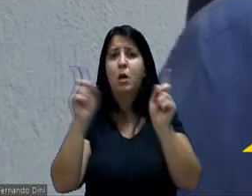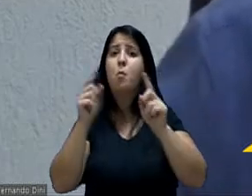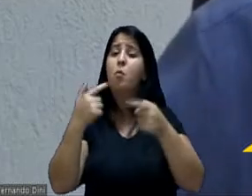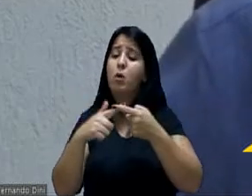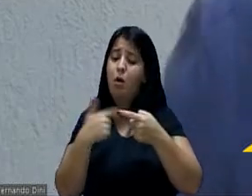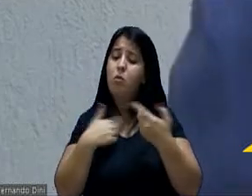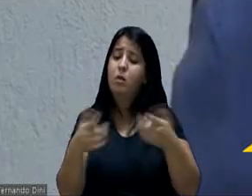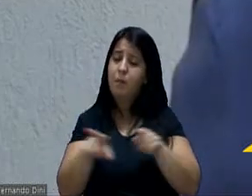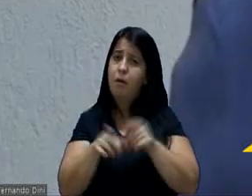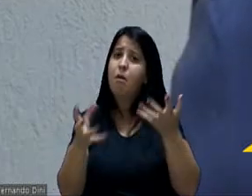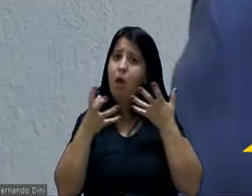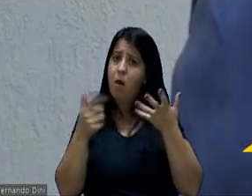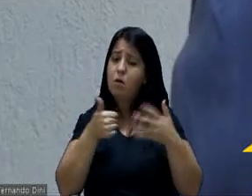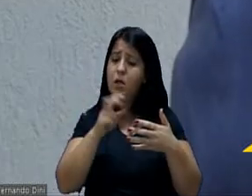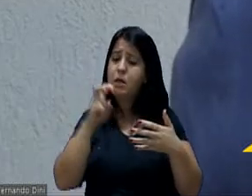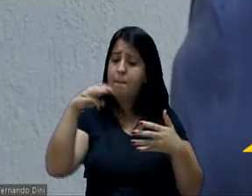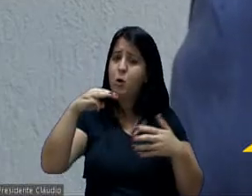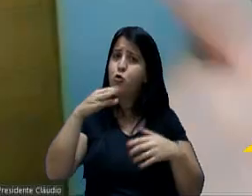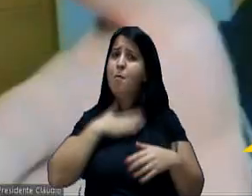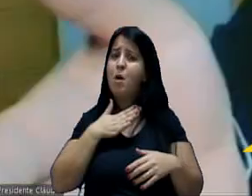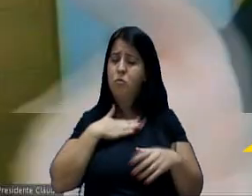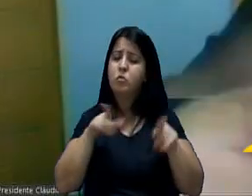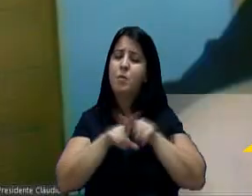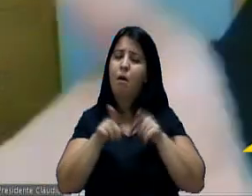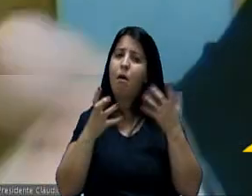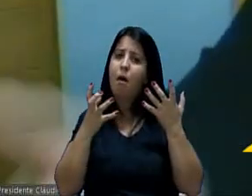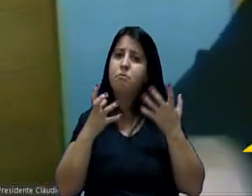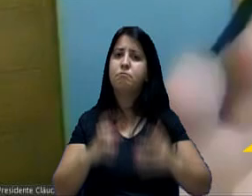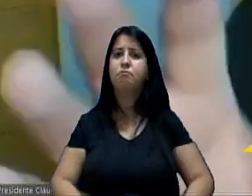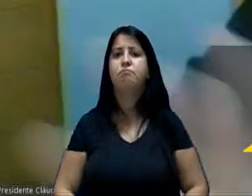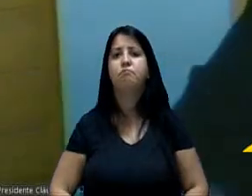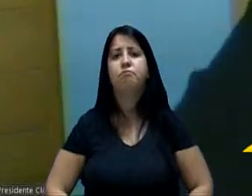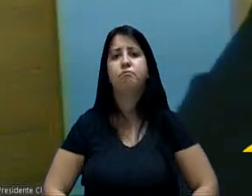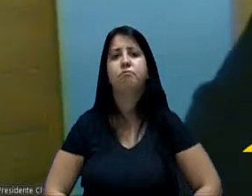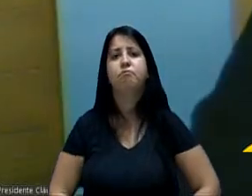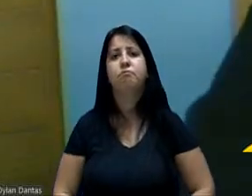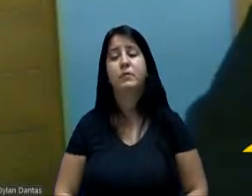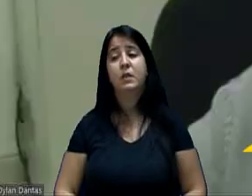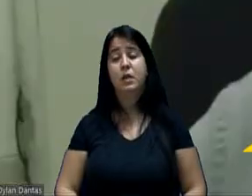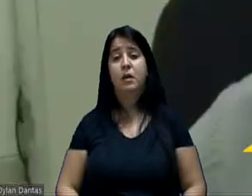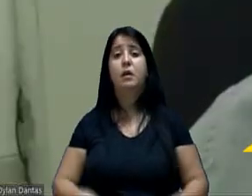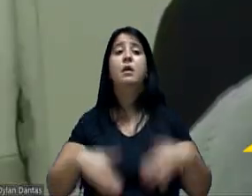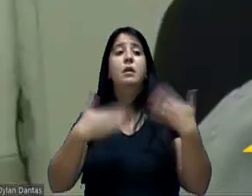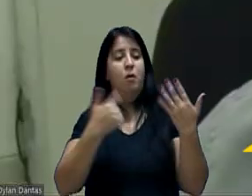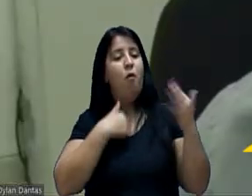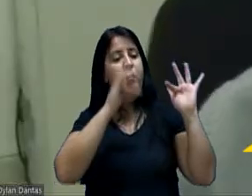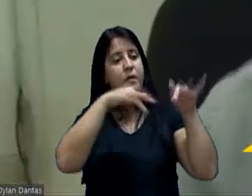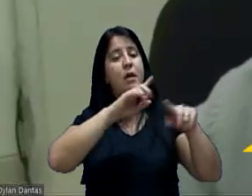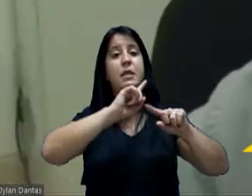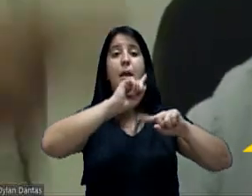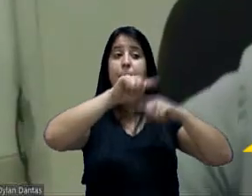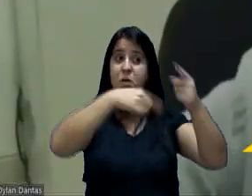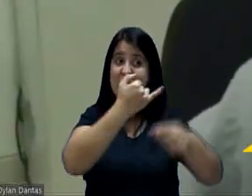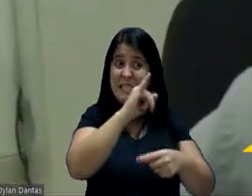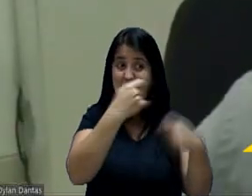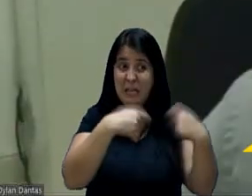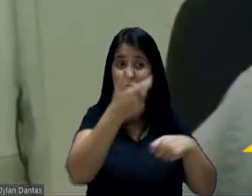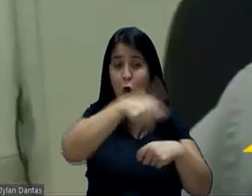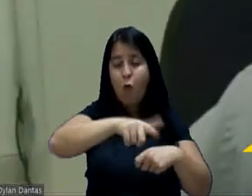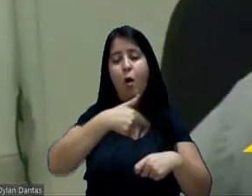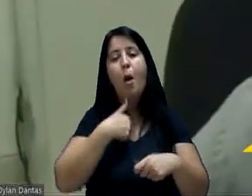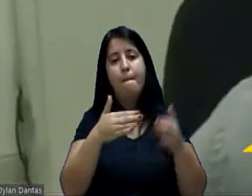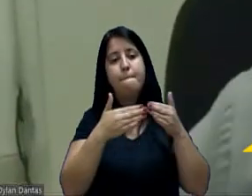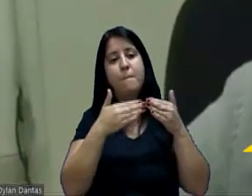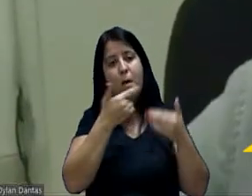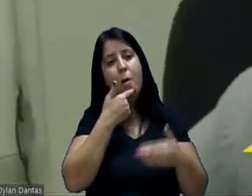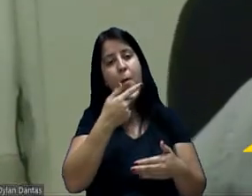15 minutos de lá. Então, não preciso do tempo, só para finalizar. Se for necessário, eu peço uma parte, tá bom? Se for necessário utilizar mais para frente, eu